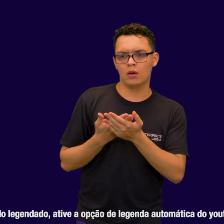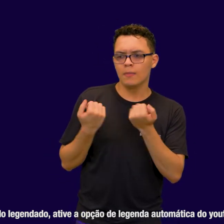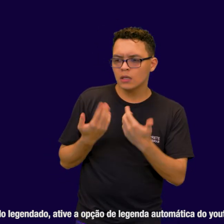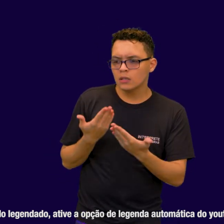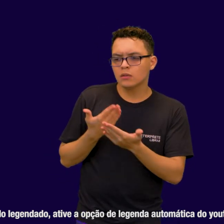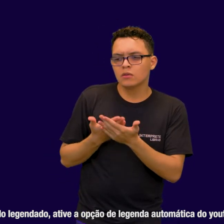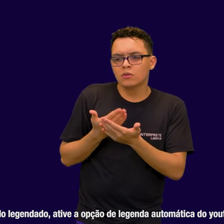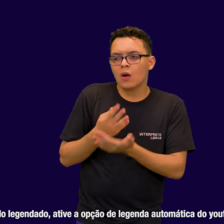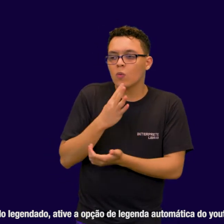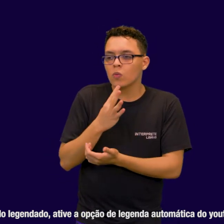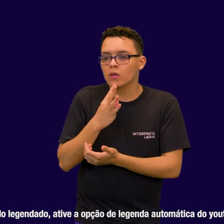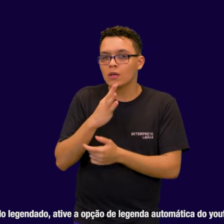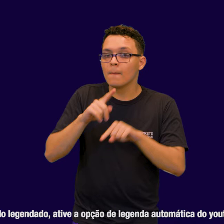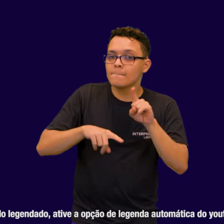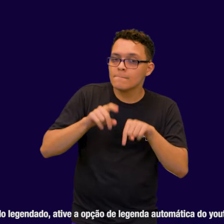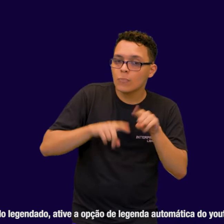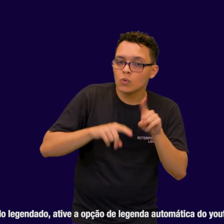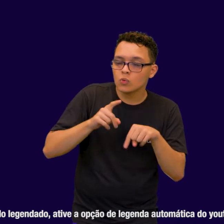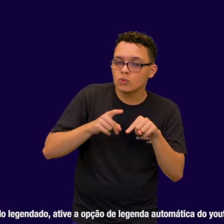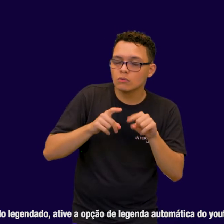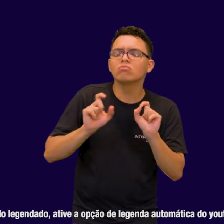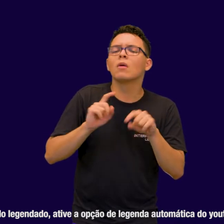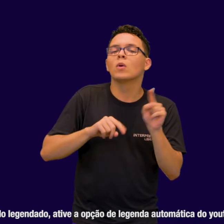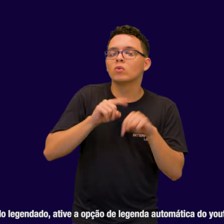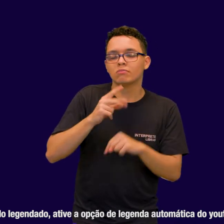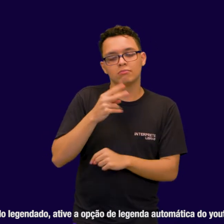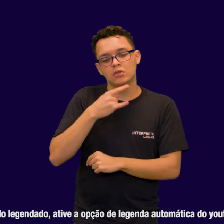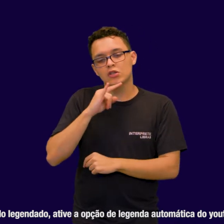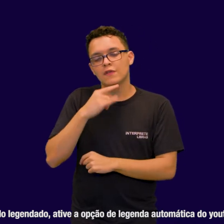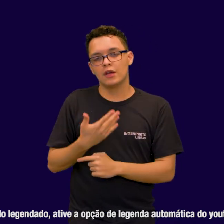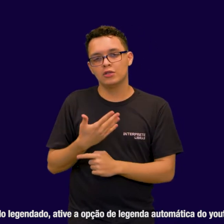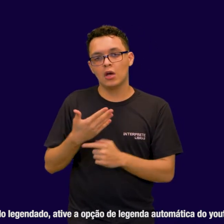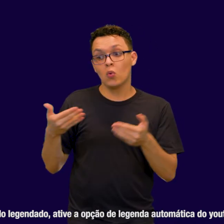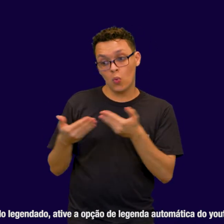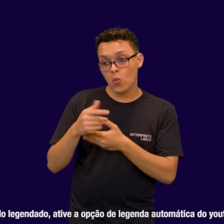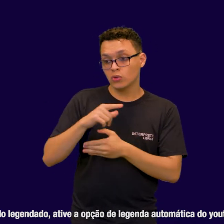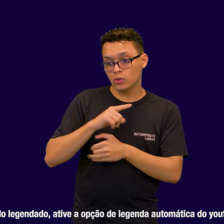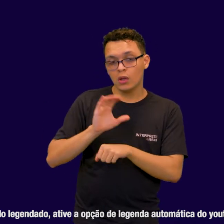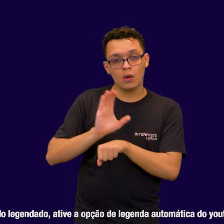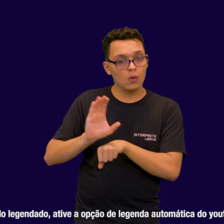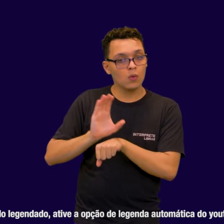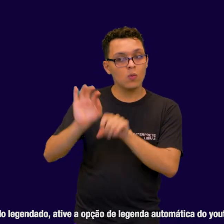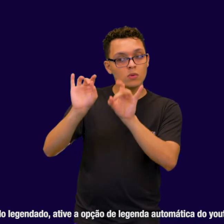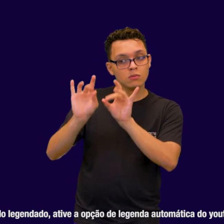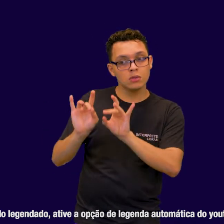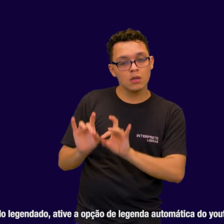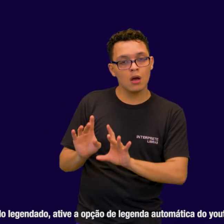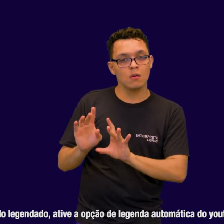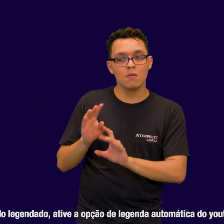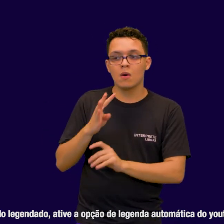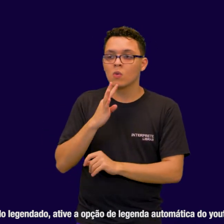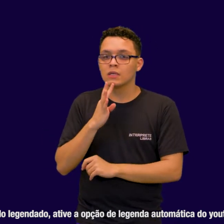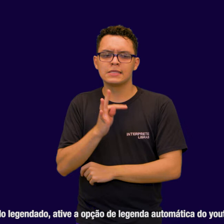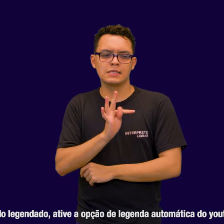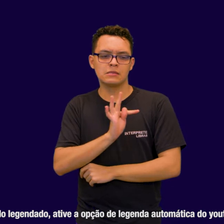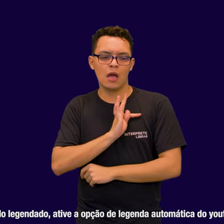o produto cerveja. E há cursos específicos para isso, há escolas específicas para estudar como mestre cervejeiro,